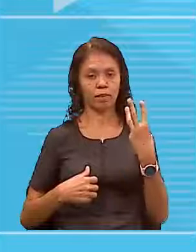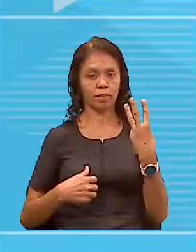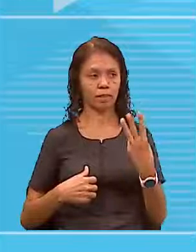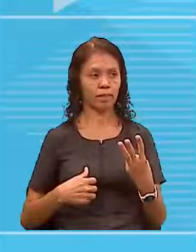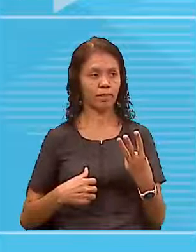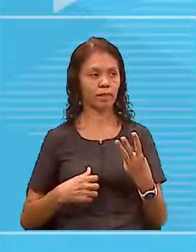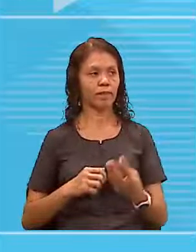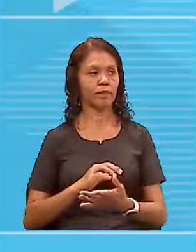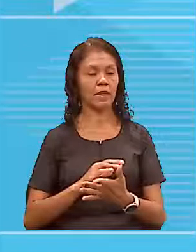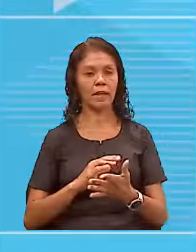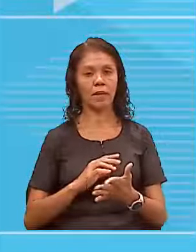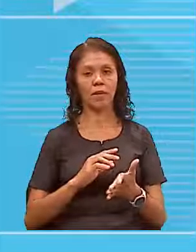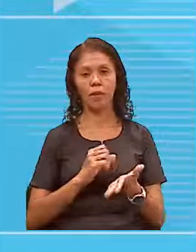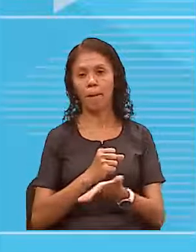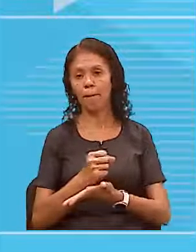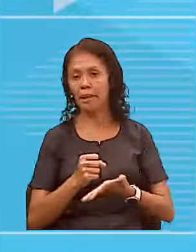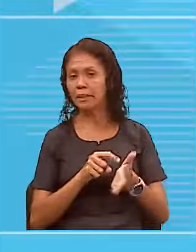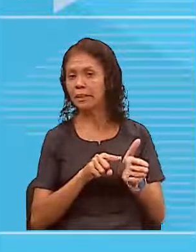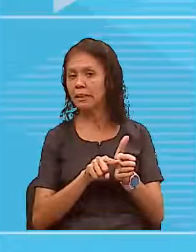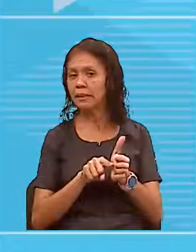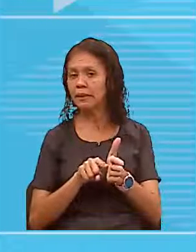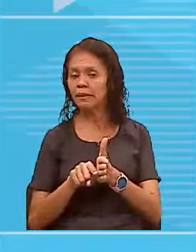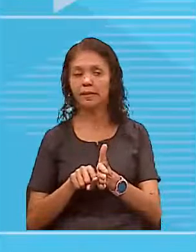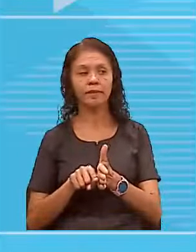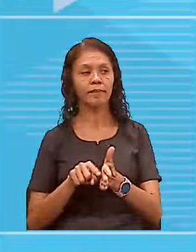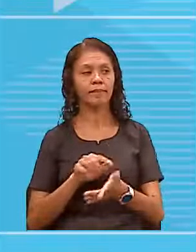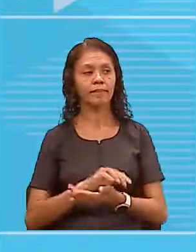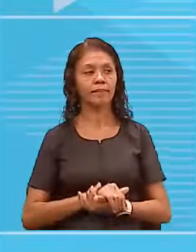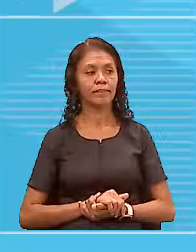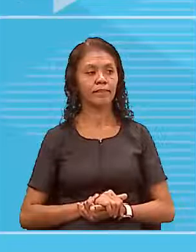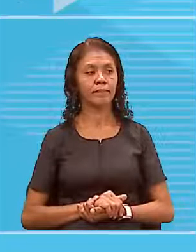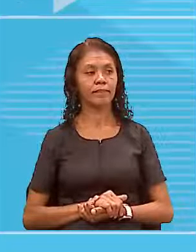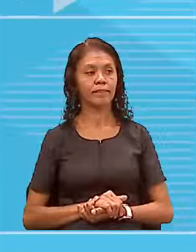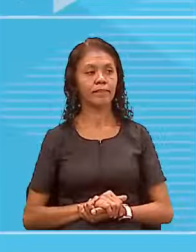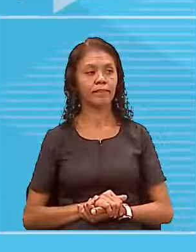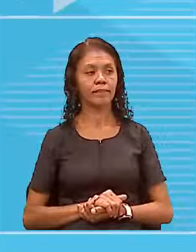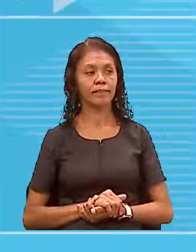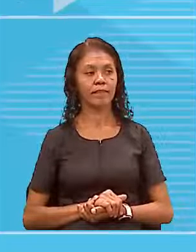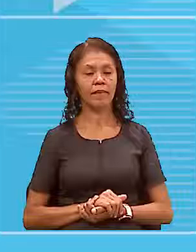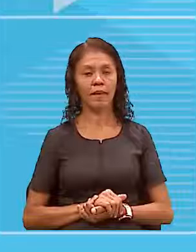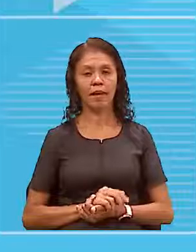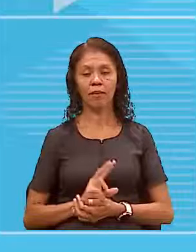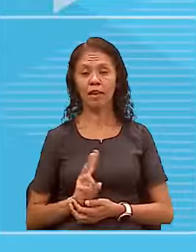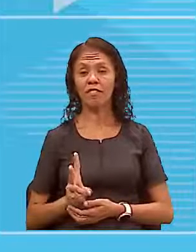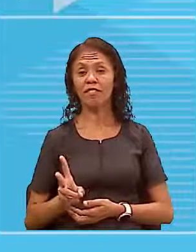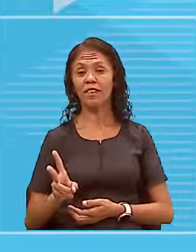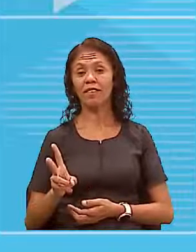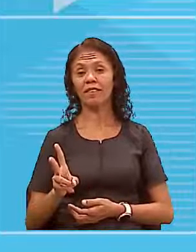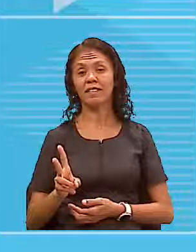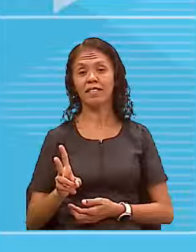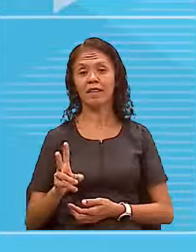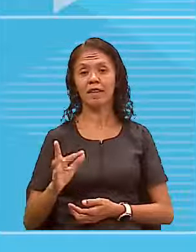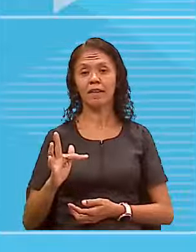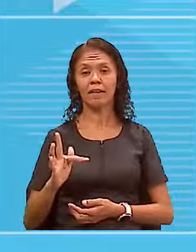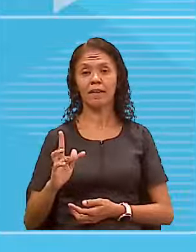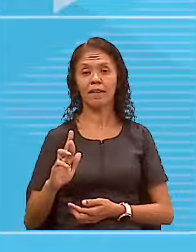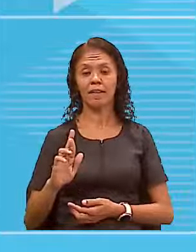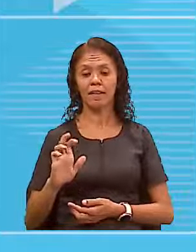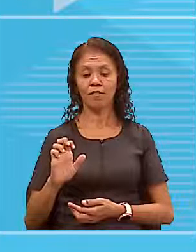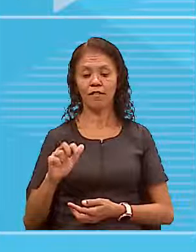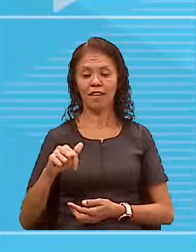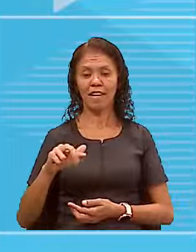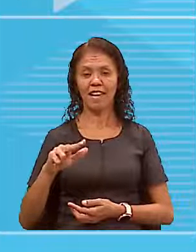pelo nosso levantamento que a gente fez. Aí, a gente colocou o número de frequência de cada um. Esse F aqui tá feio, viu,